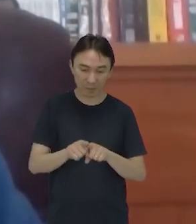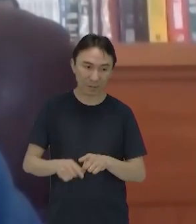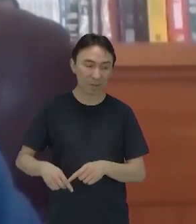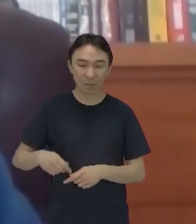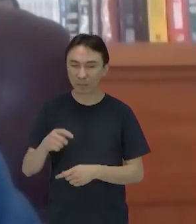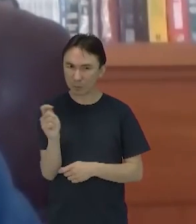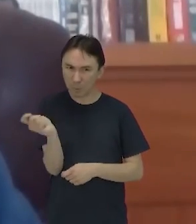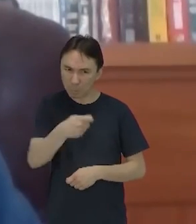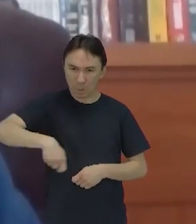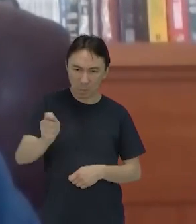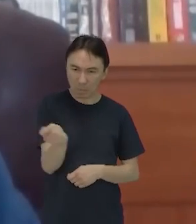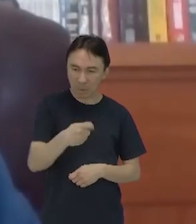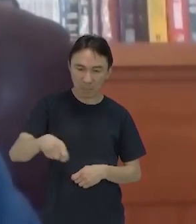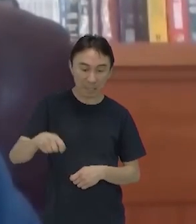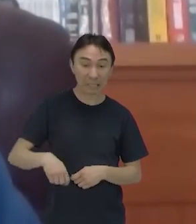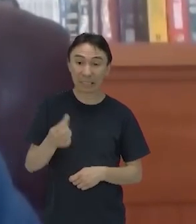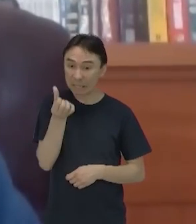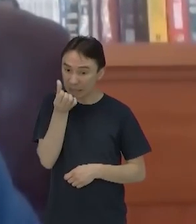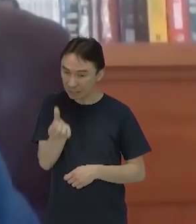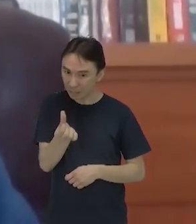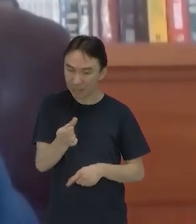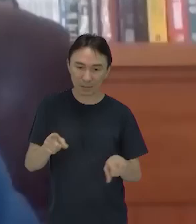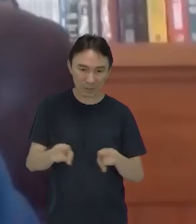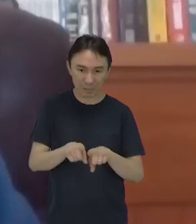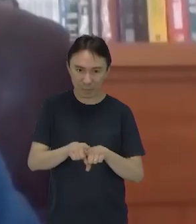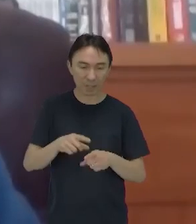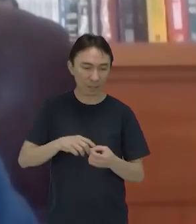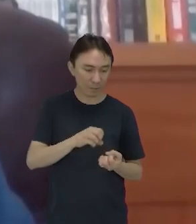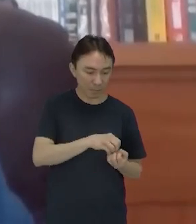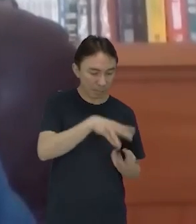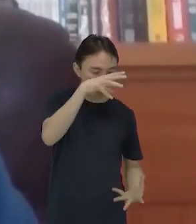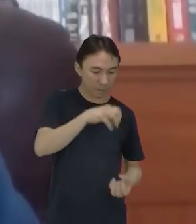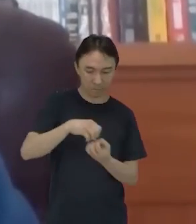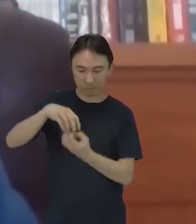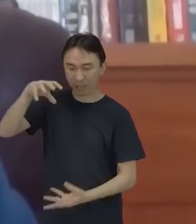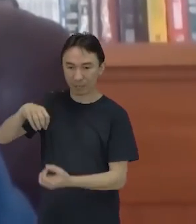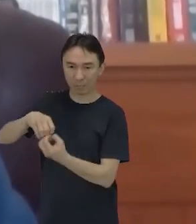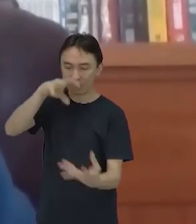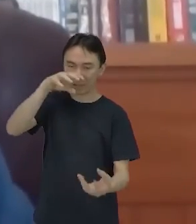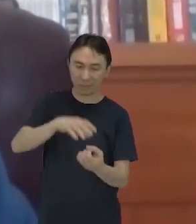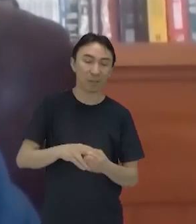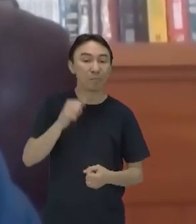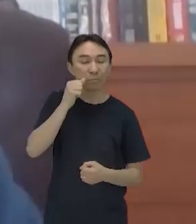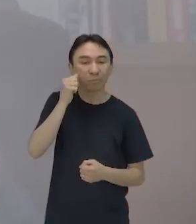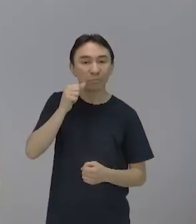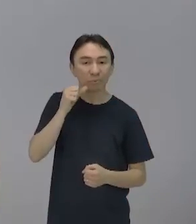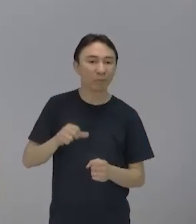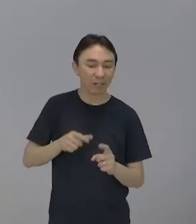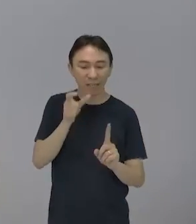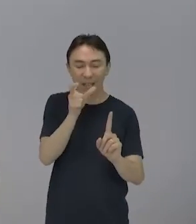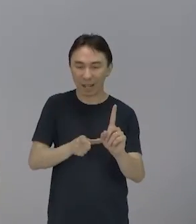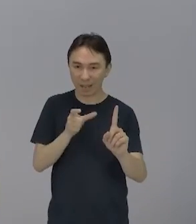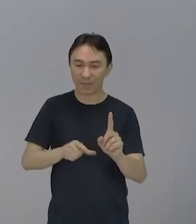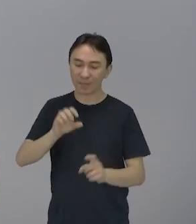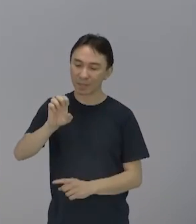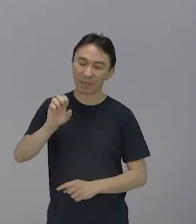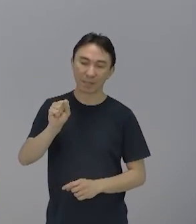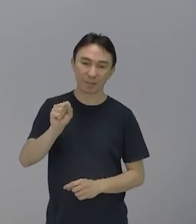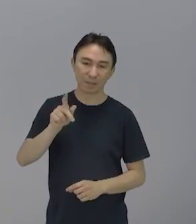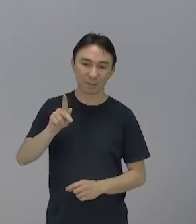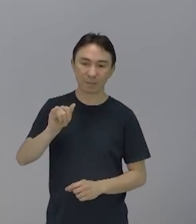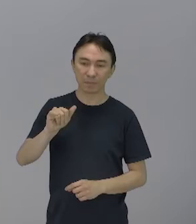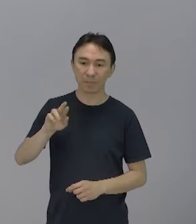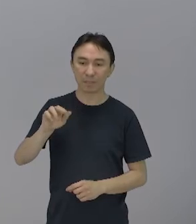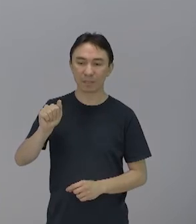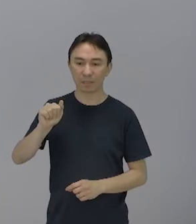Noturno. Eu acho uma personagem fantástica, a Espiral. Nossa, Mário, às vezes, olha, Vampira dava para um